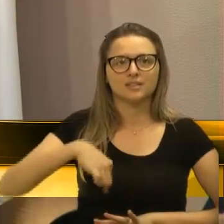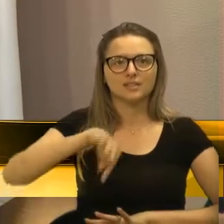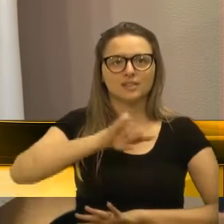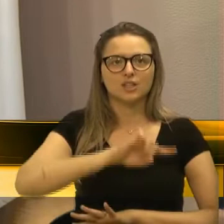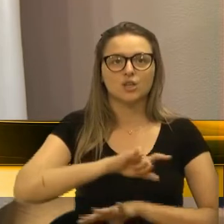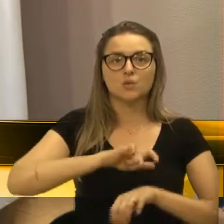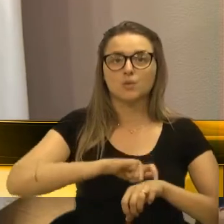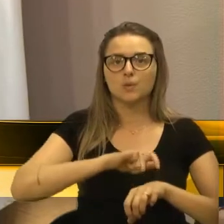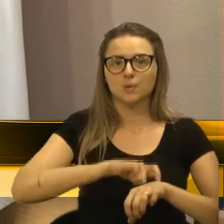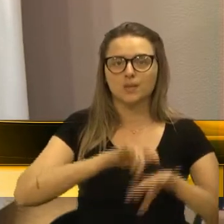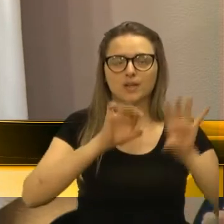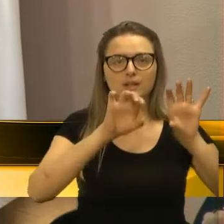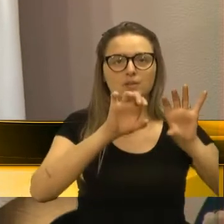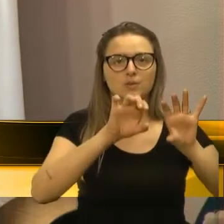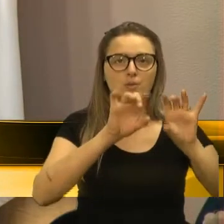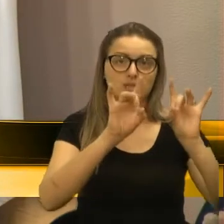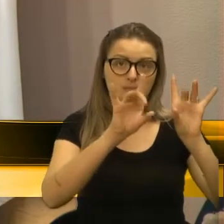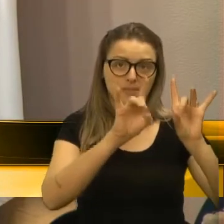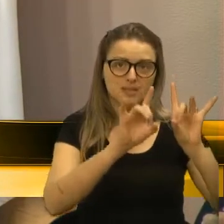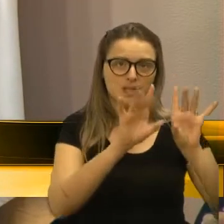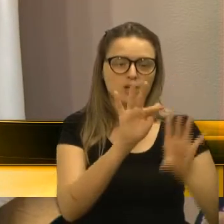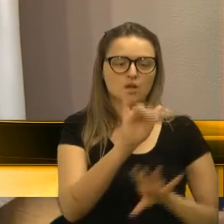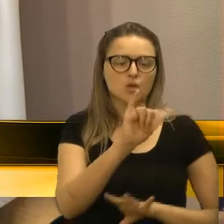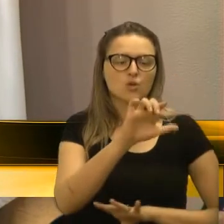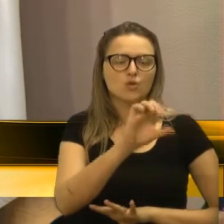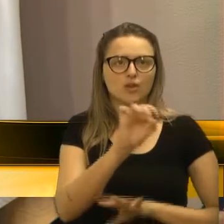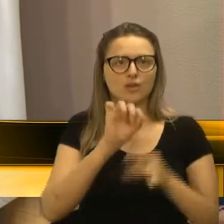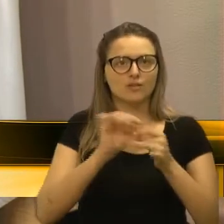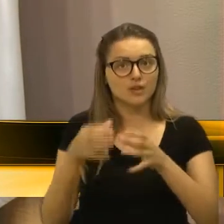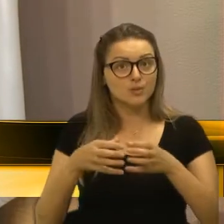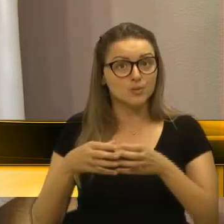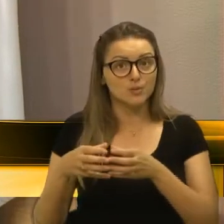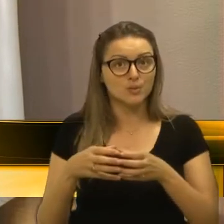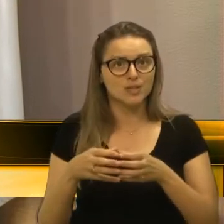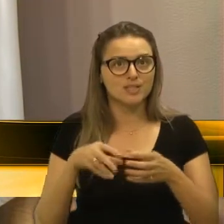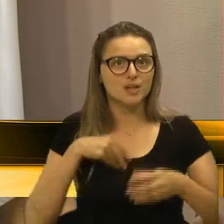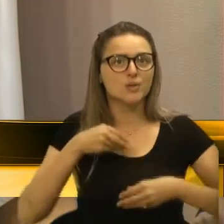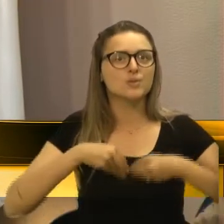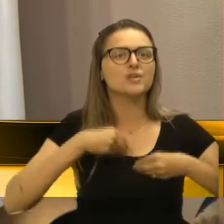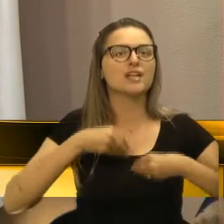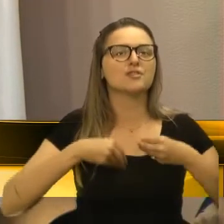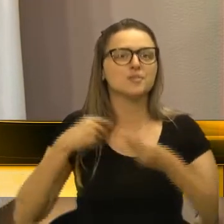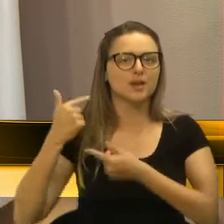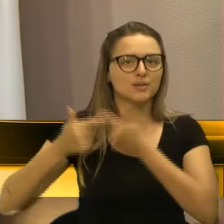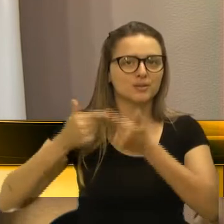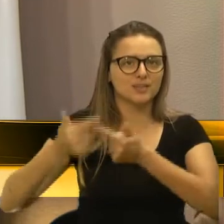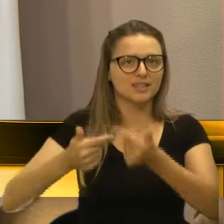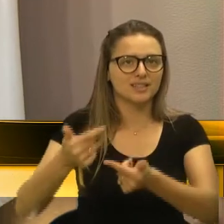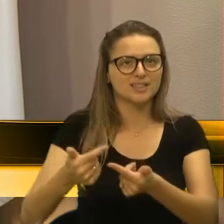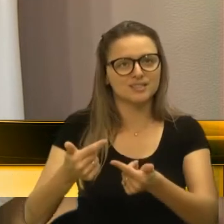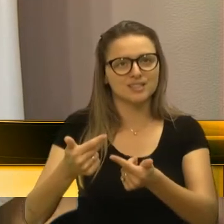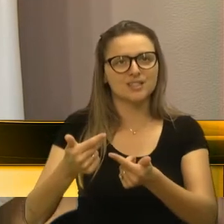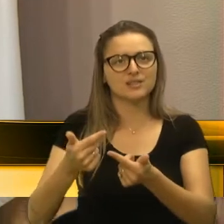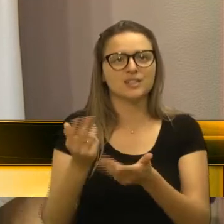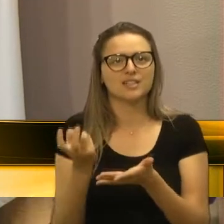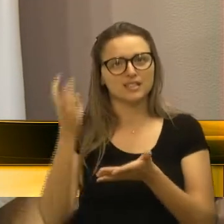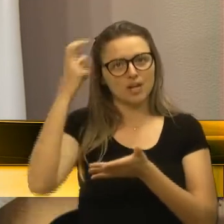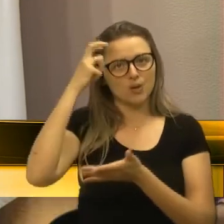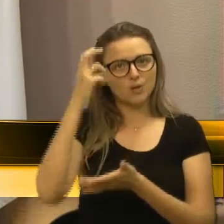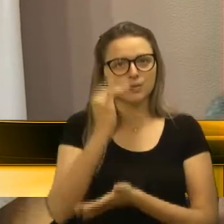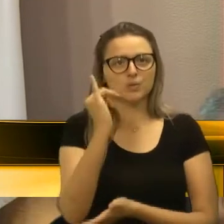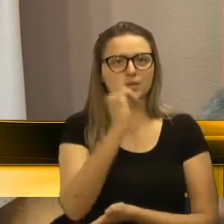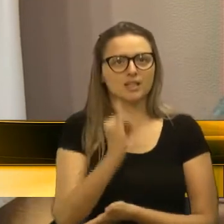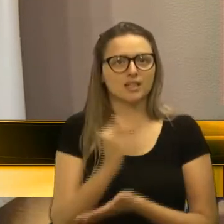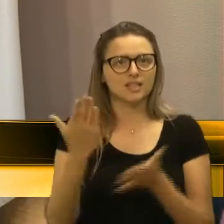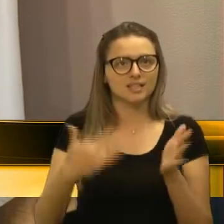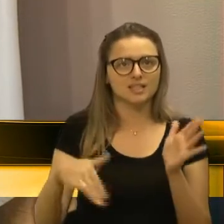festa. Filó encenado, que traz ao turista a sensação da tradição da cultura italiana, da